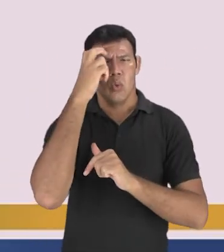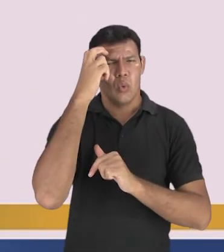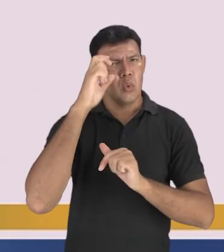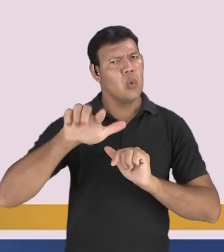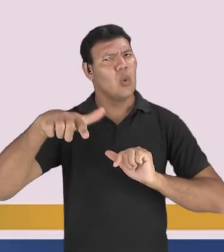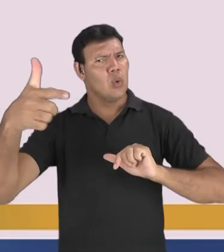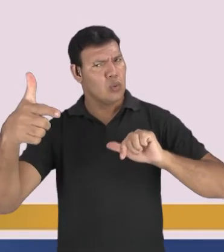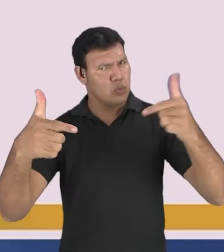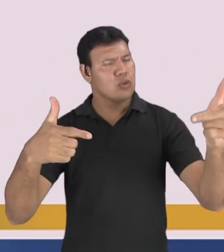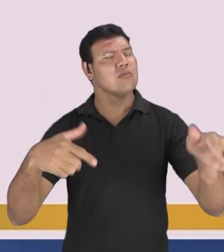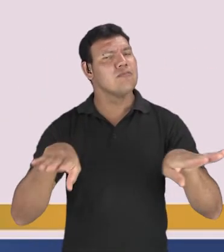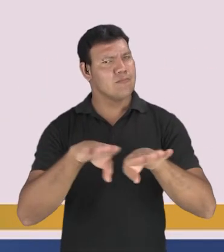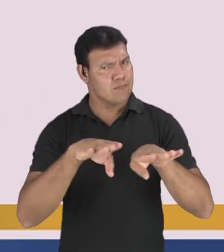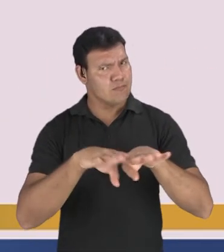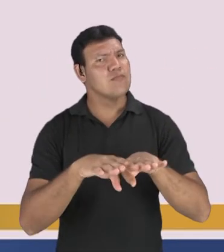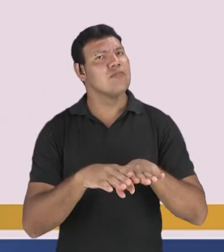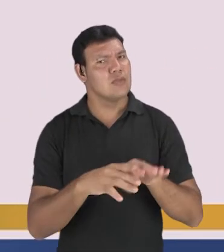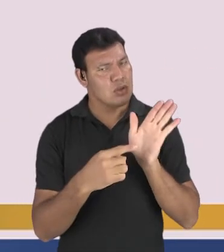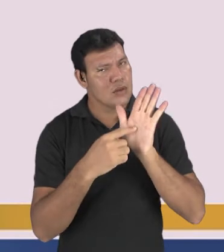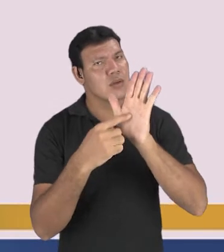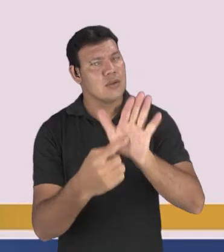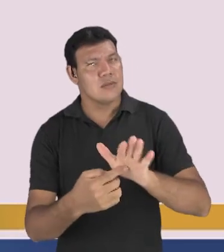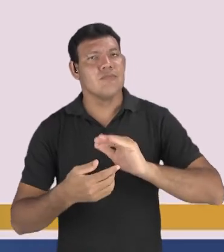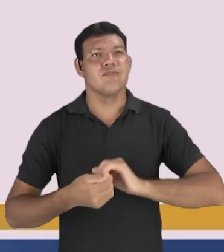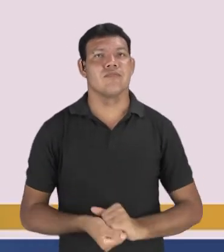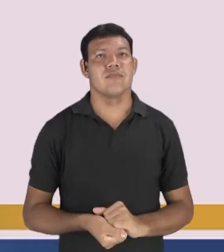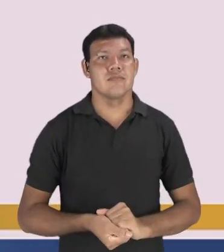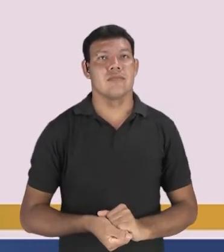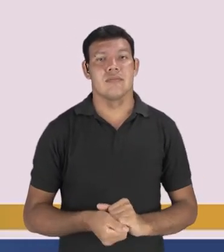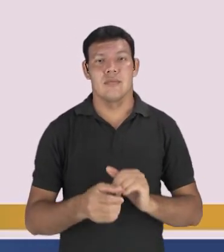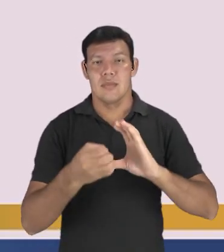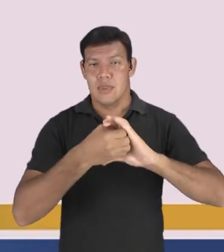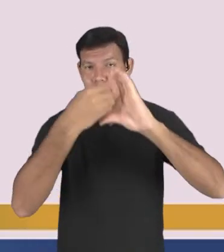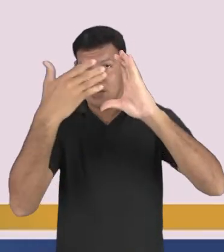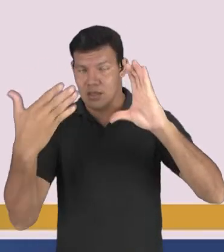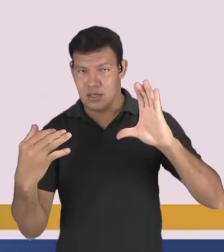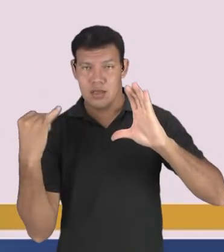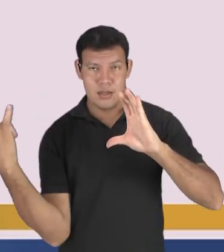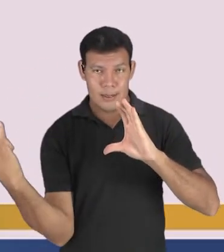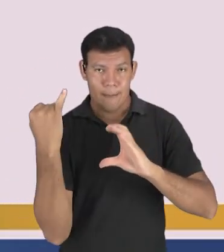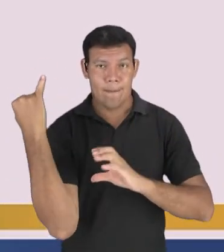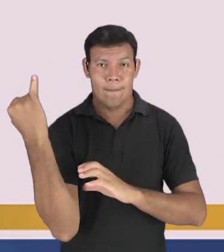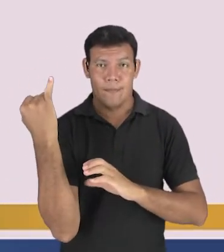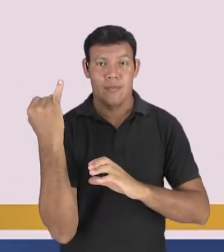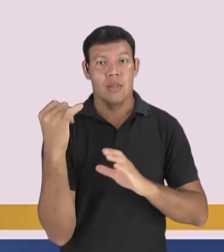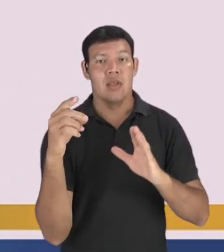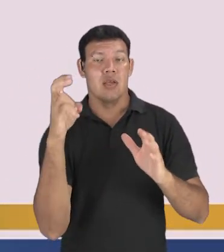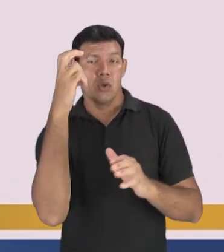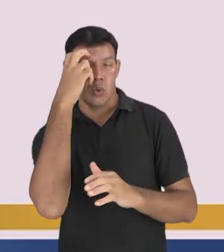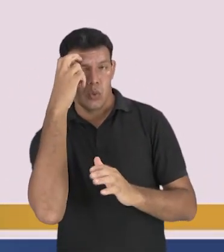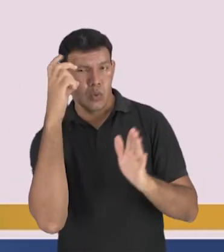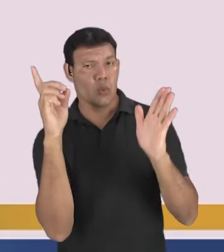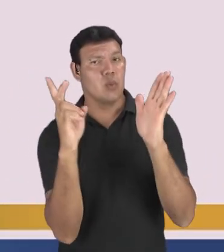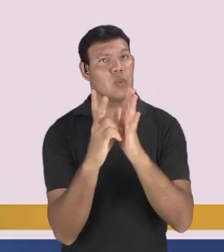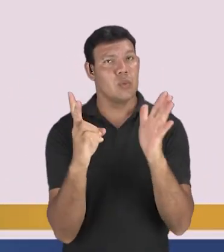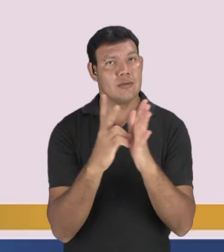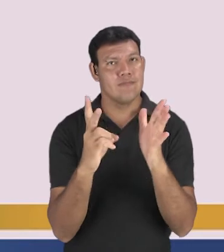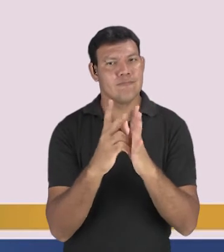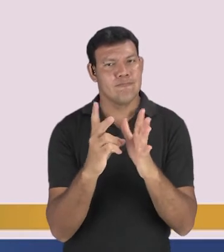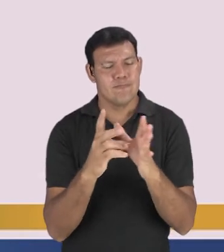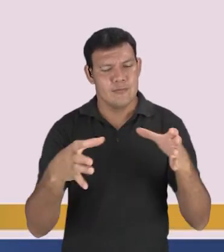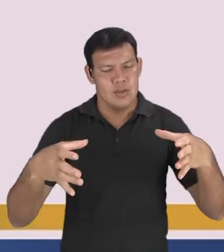máscara, que é um acervo do Museu de Arte Indígena, lá em São Paulo, que foi inaugurado em 2016, e